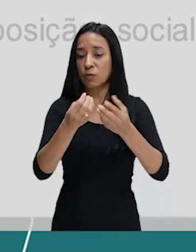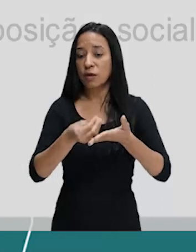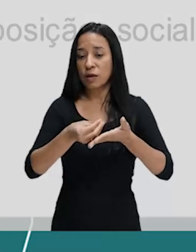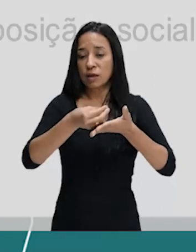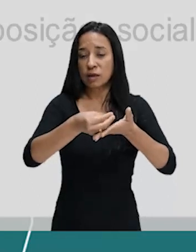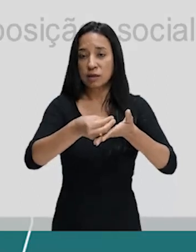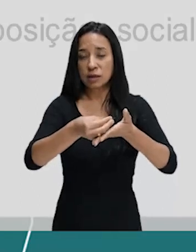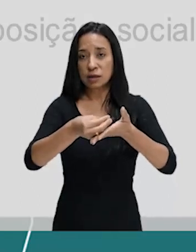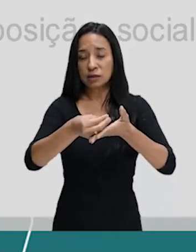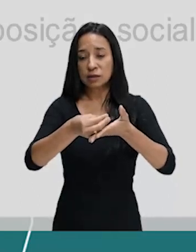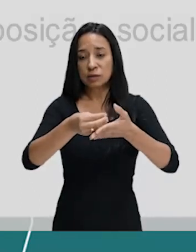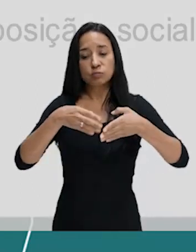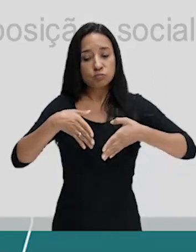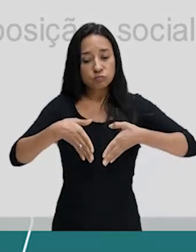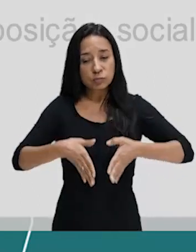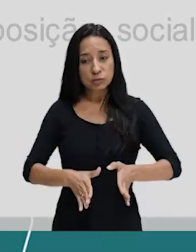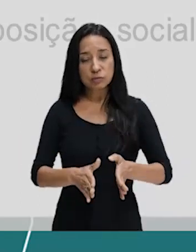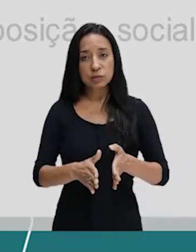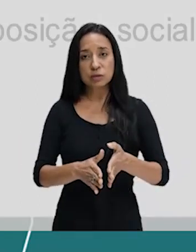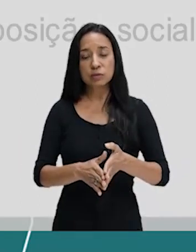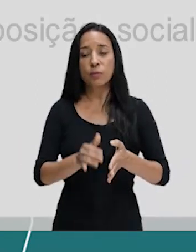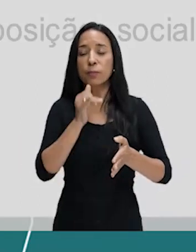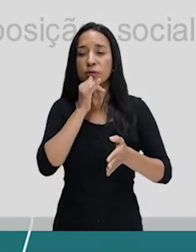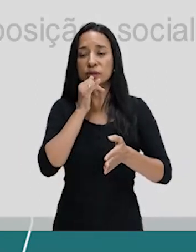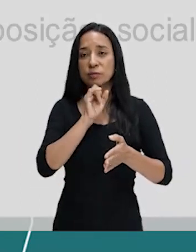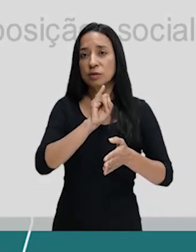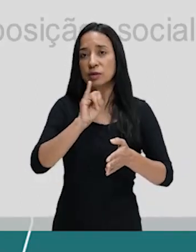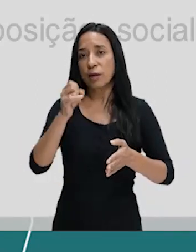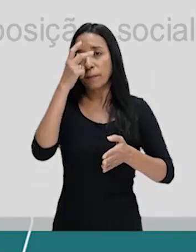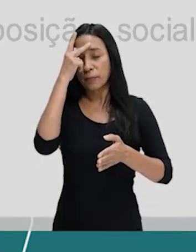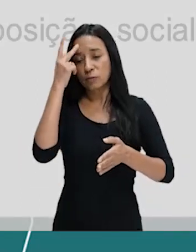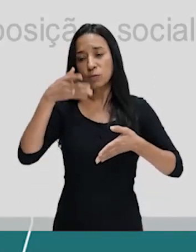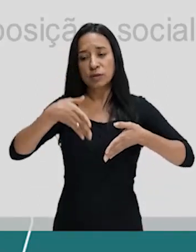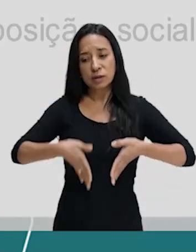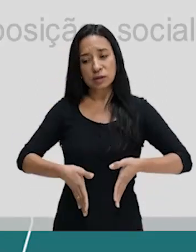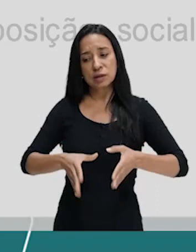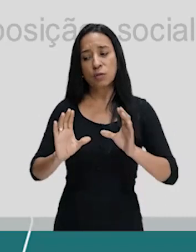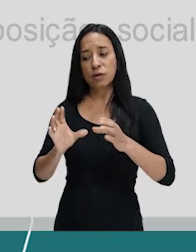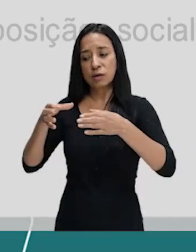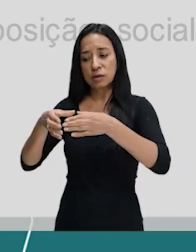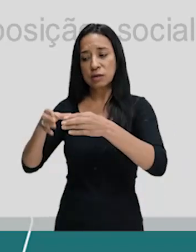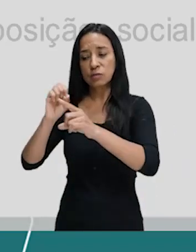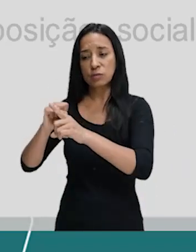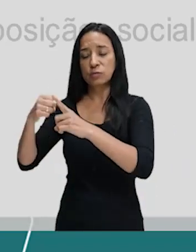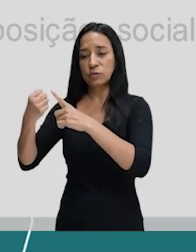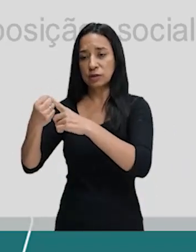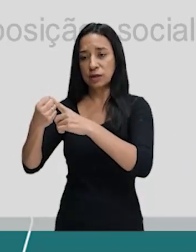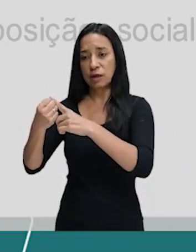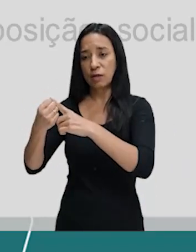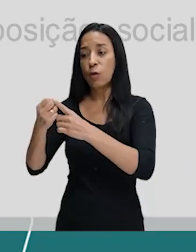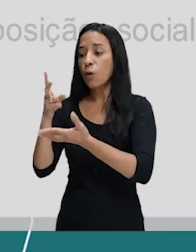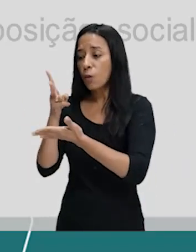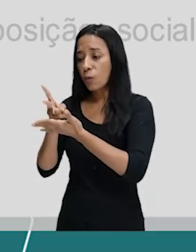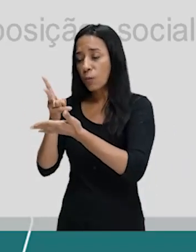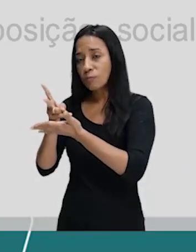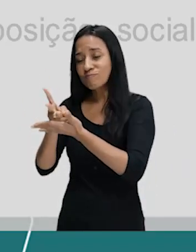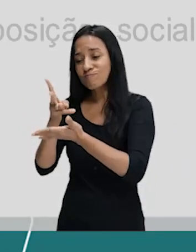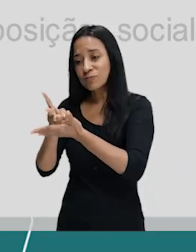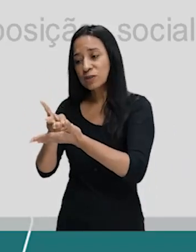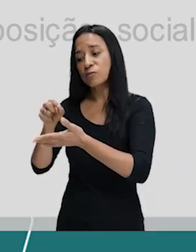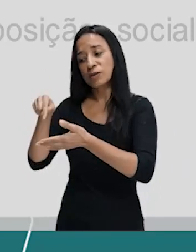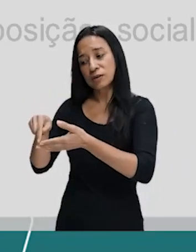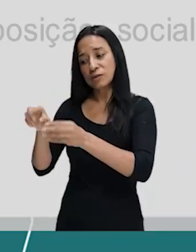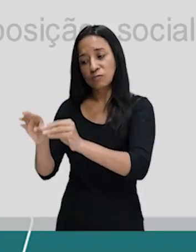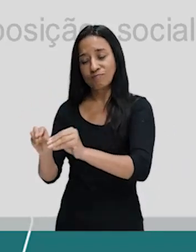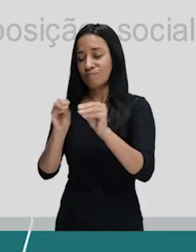Significa o seguinte: se você nasceu numa camada da sociedade, você vai passar a sua vida inteira naquela camada, você não vai